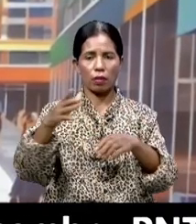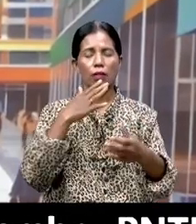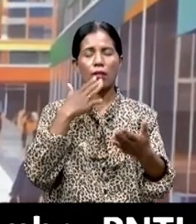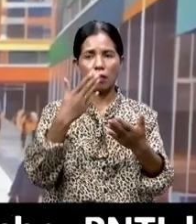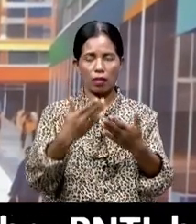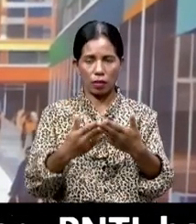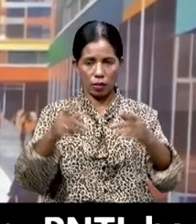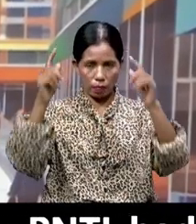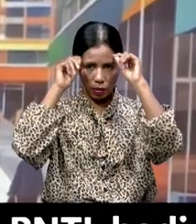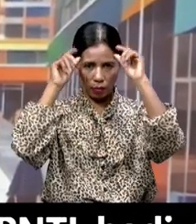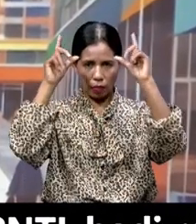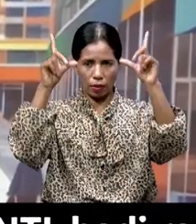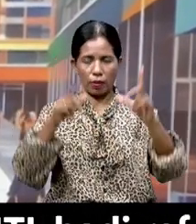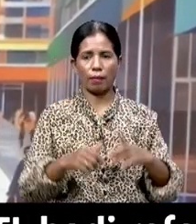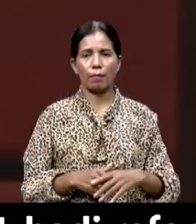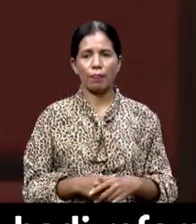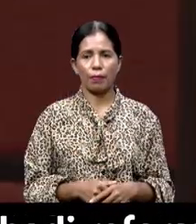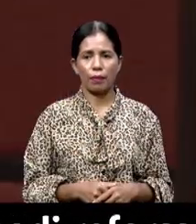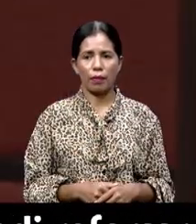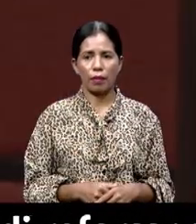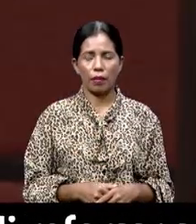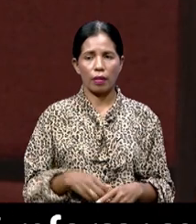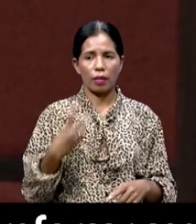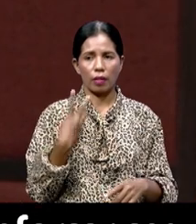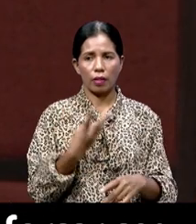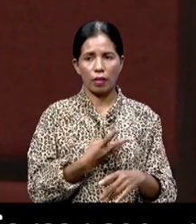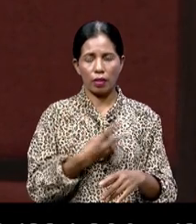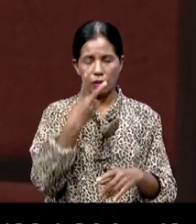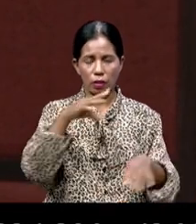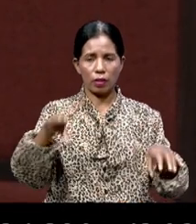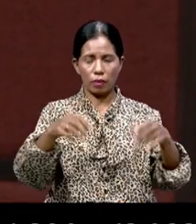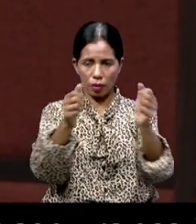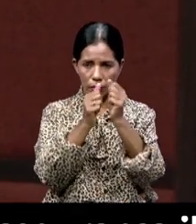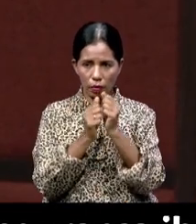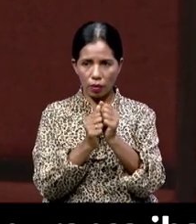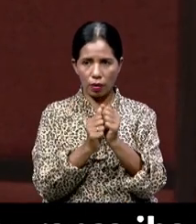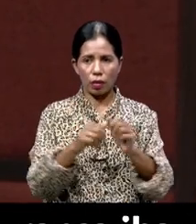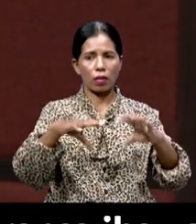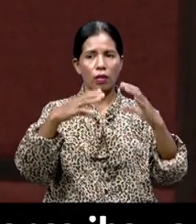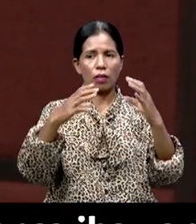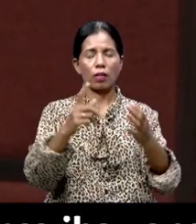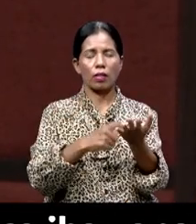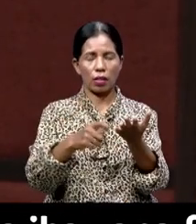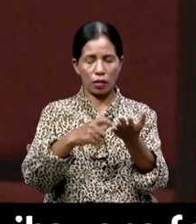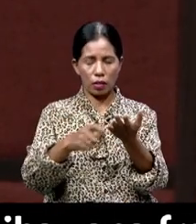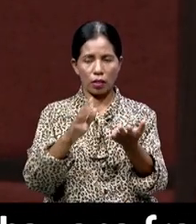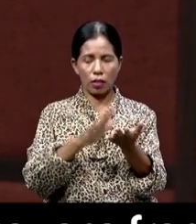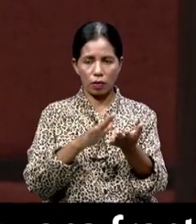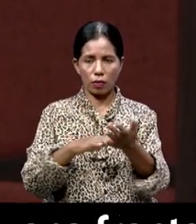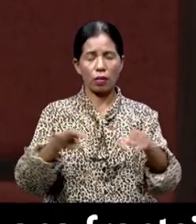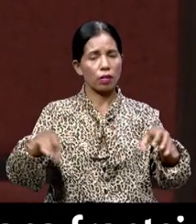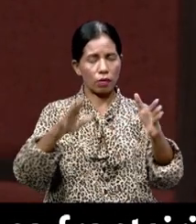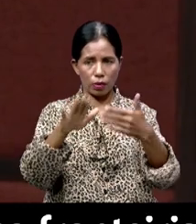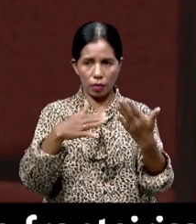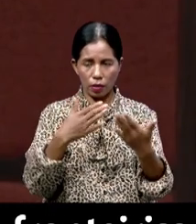de Timor-Leste. Está por um conjunto de reuniões de coordenação entre o Conselho Técnico e as Comissões de Trabalho